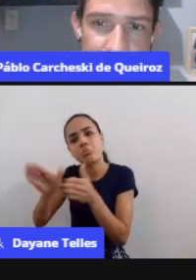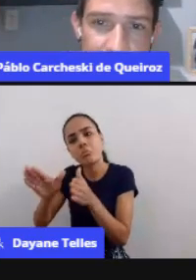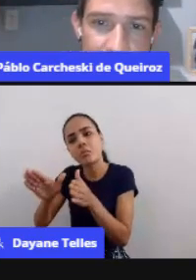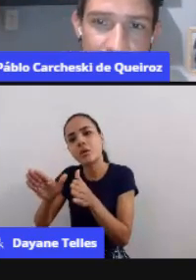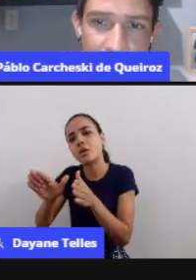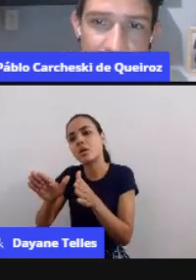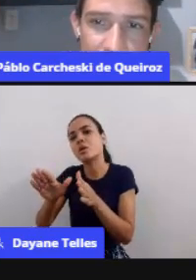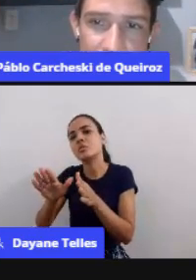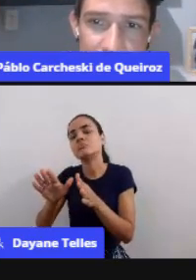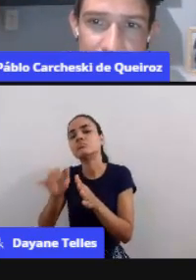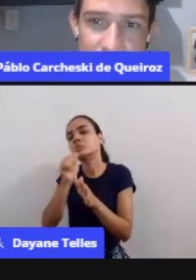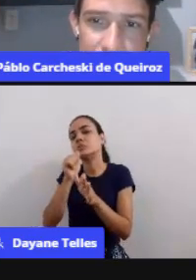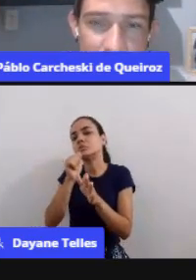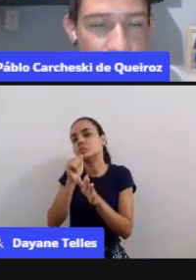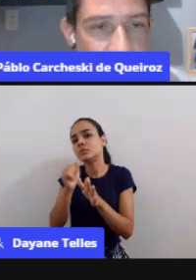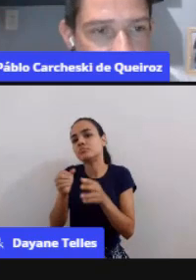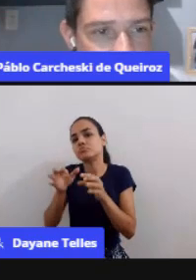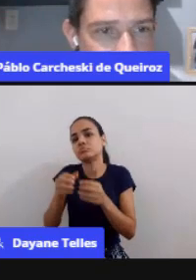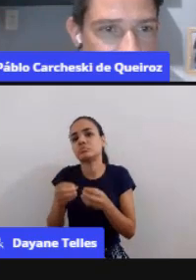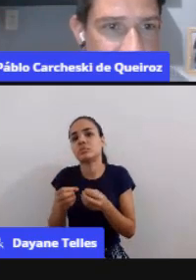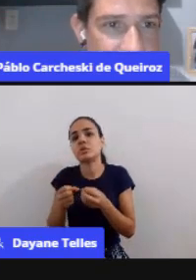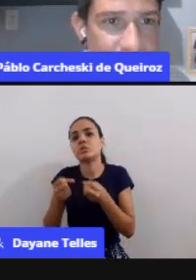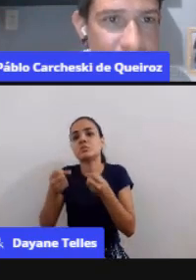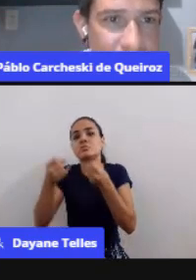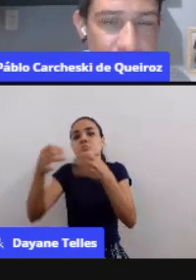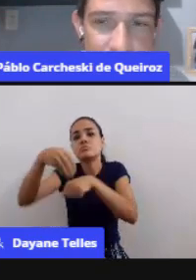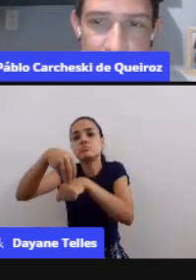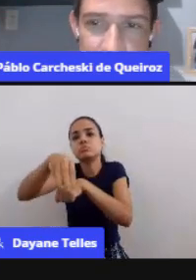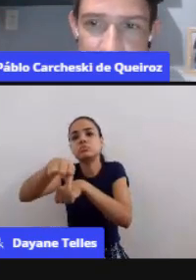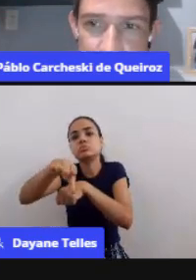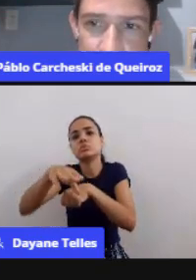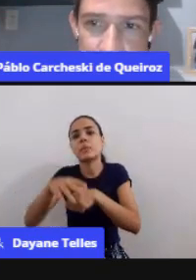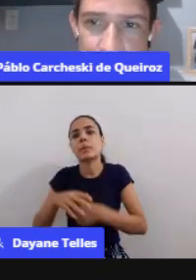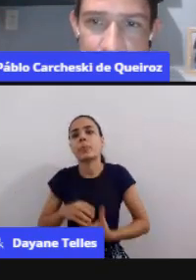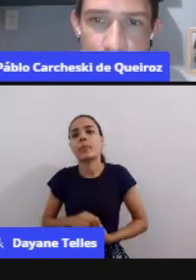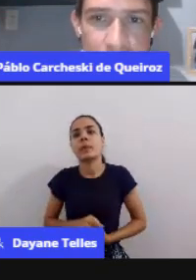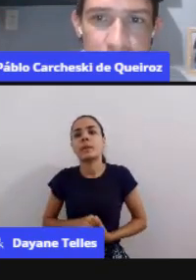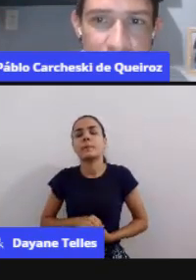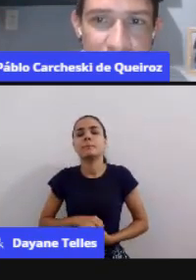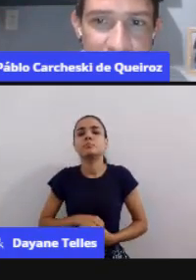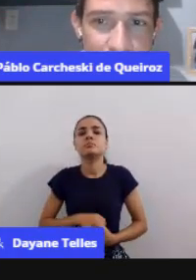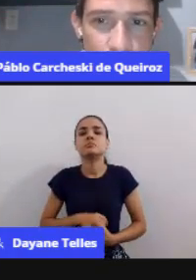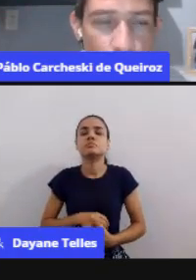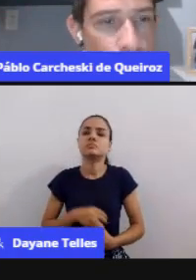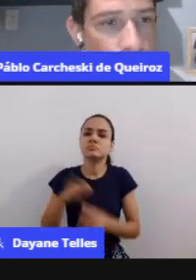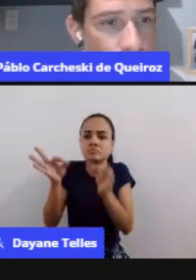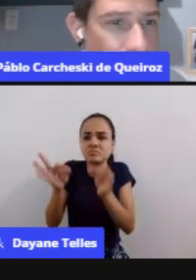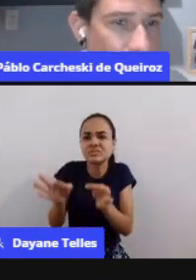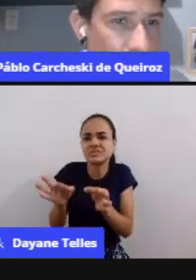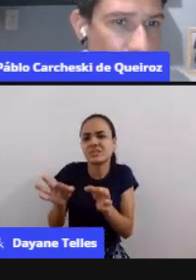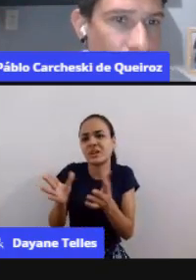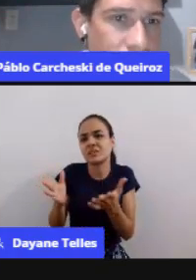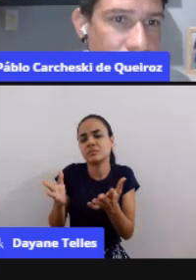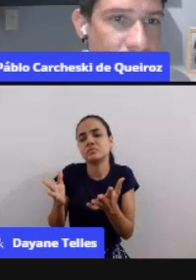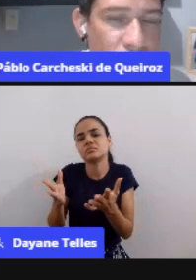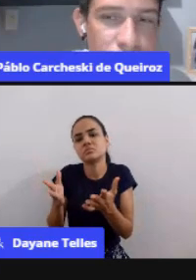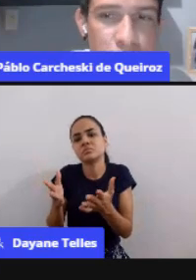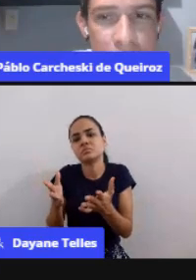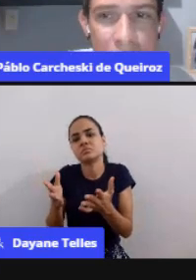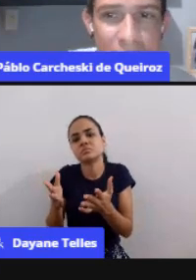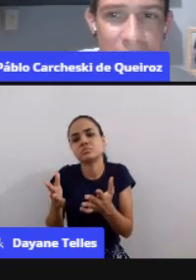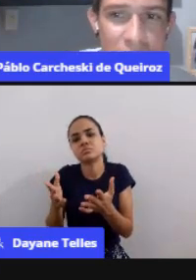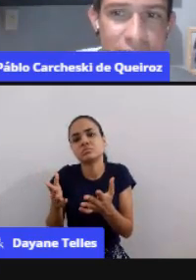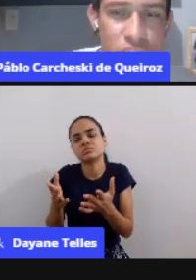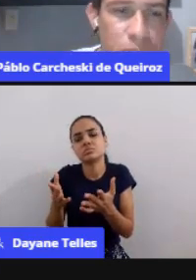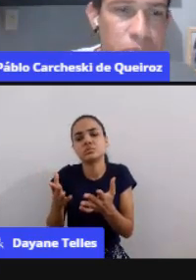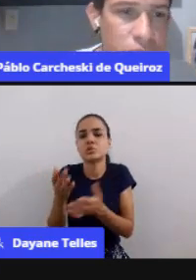aqui, né? Ela está correta, né? Será que seria dessa maneira mesmo? É uma representação comum aos alunos nossos? Quem já